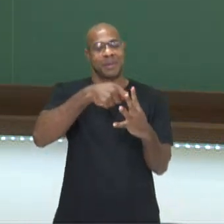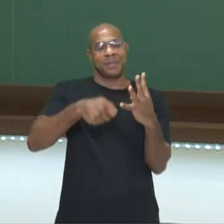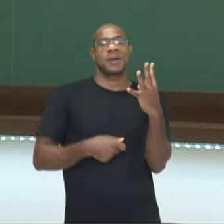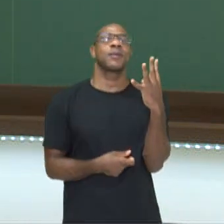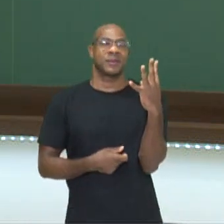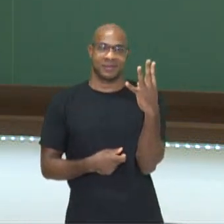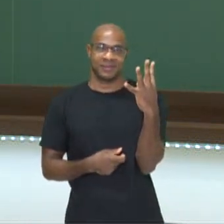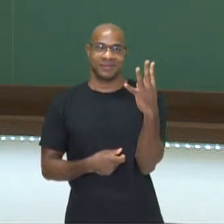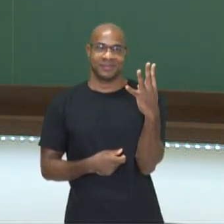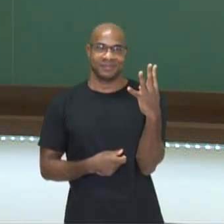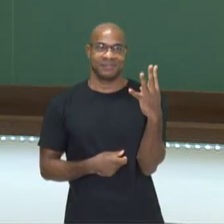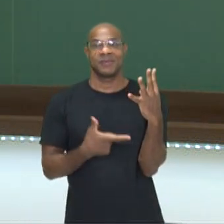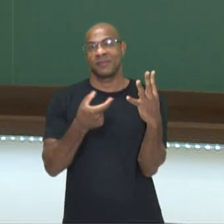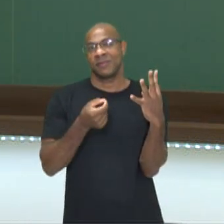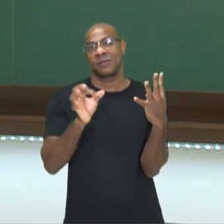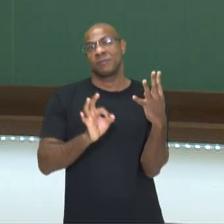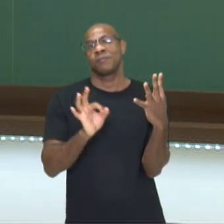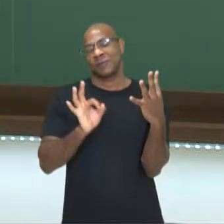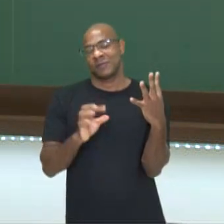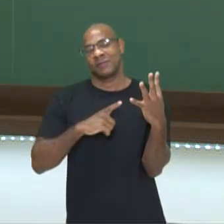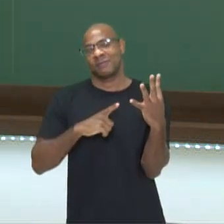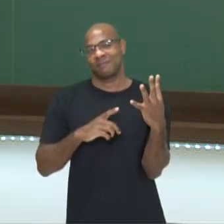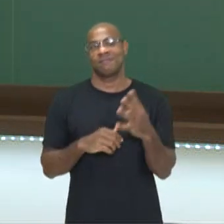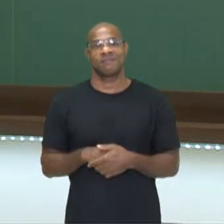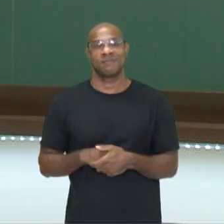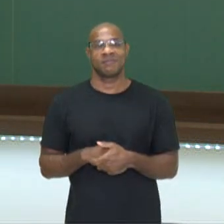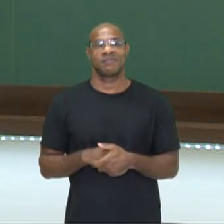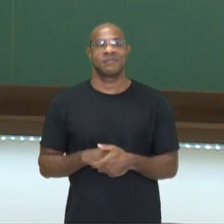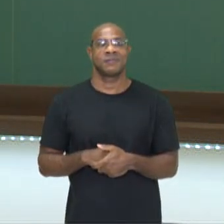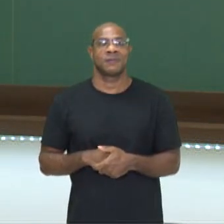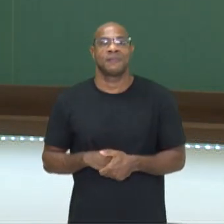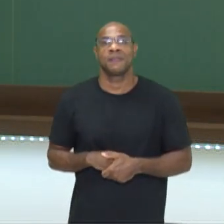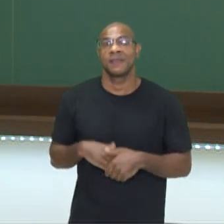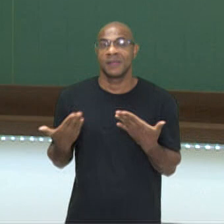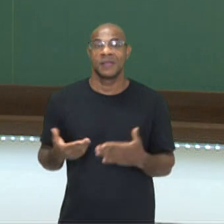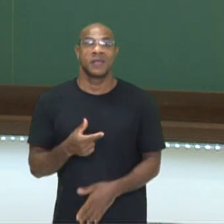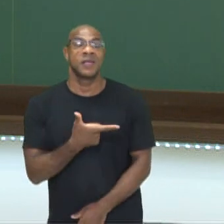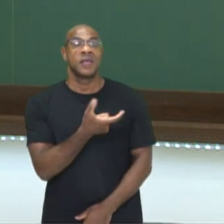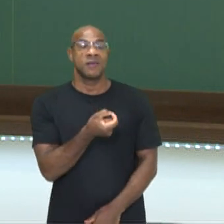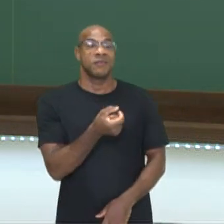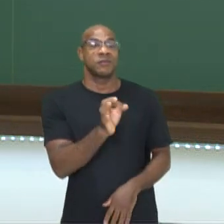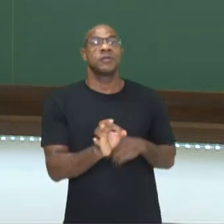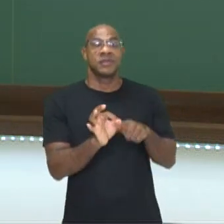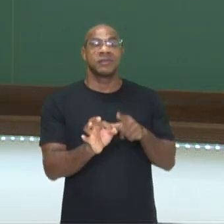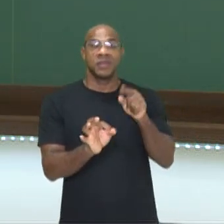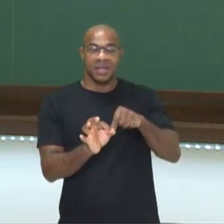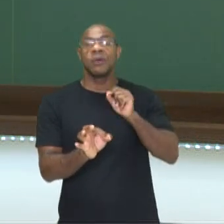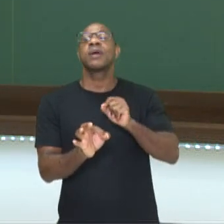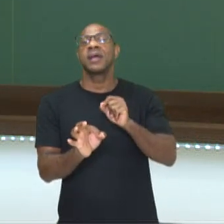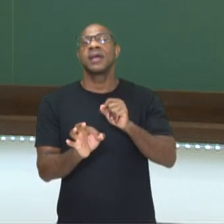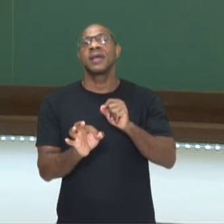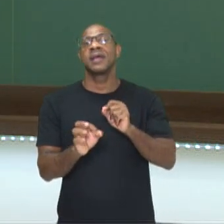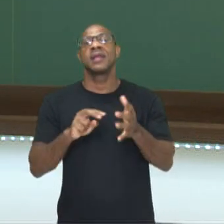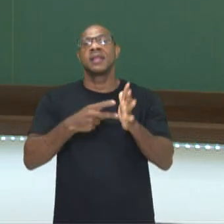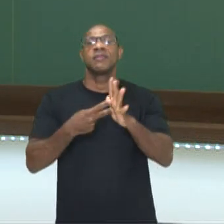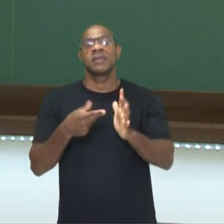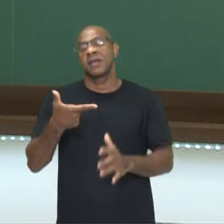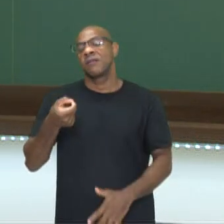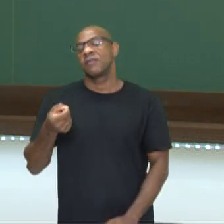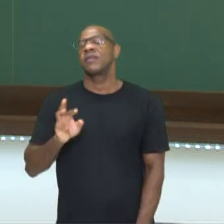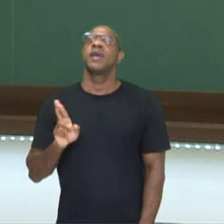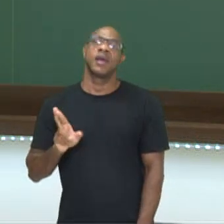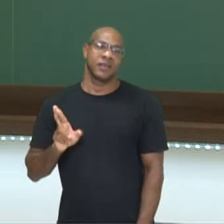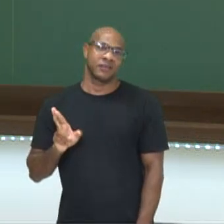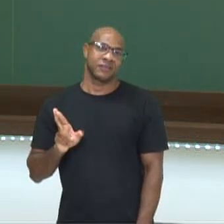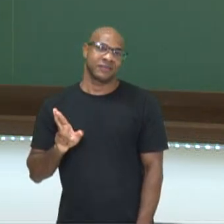5, 10, 15, 20%. Tá bom? E 20% de R$100 é R$20. O